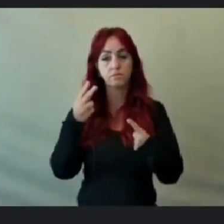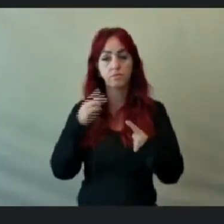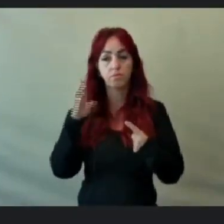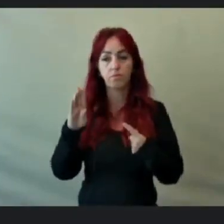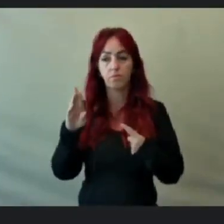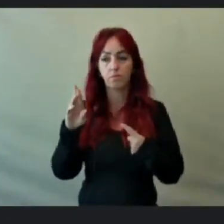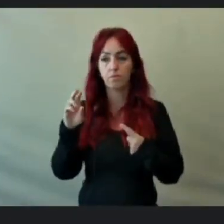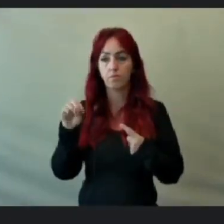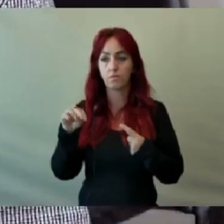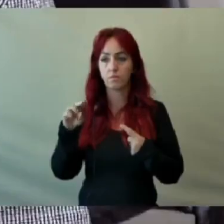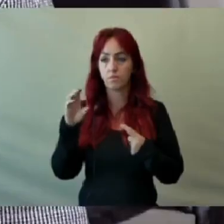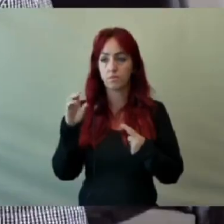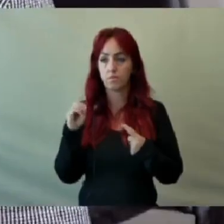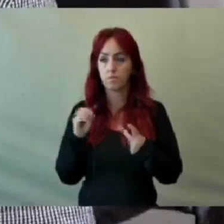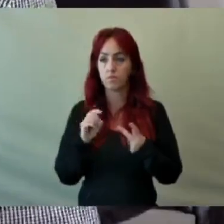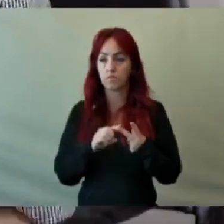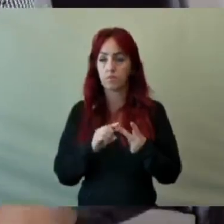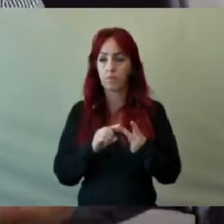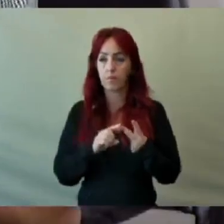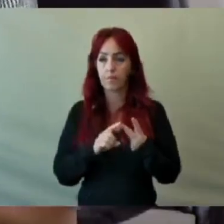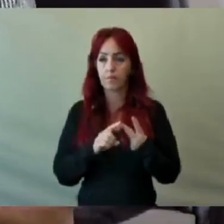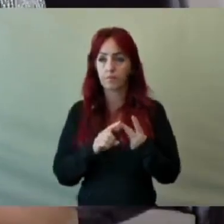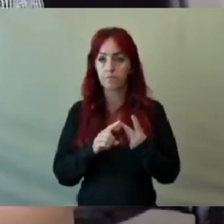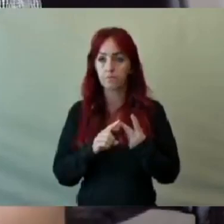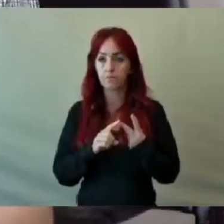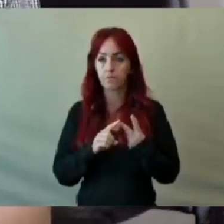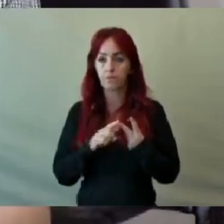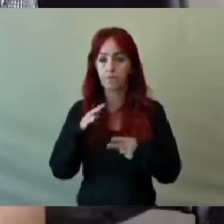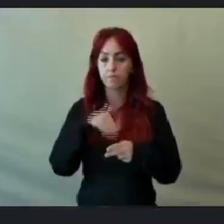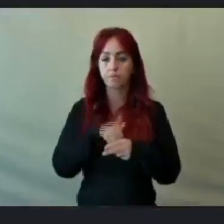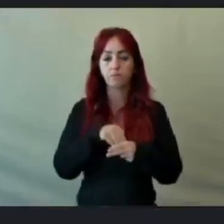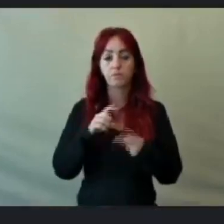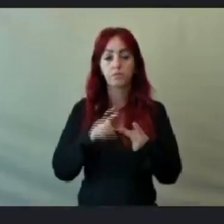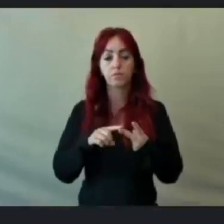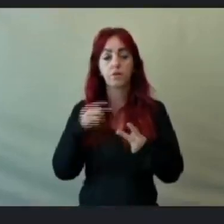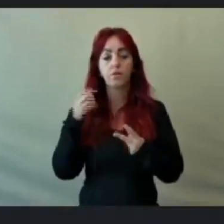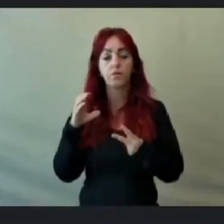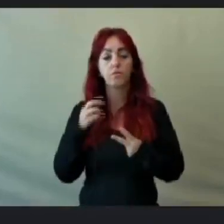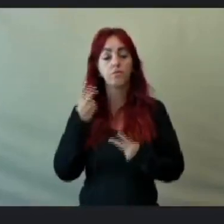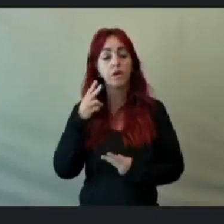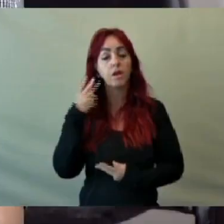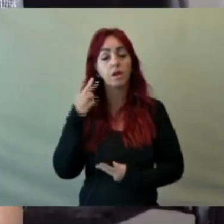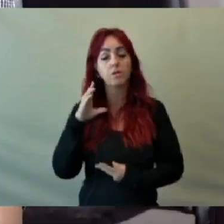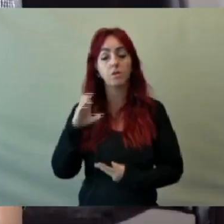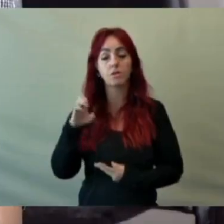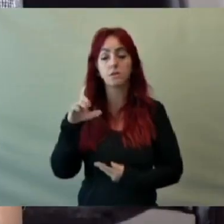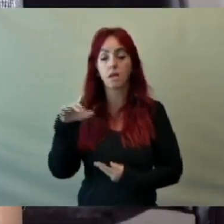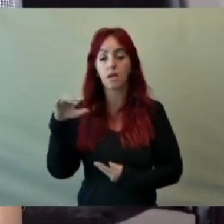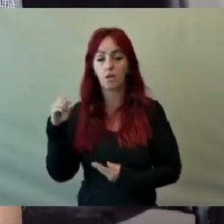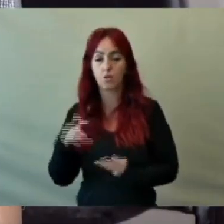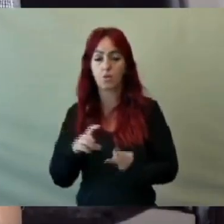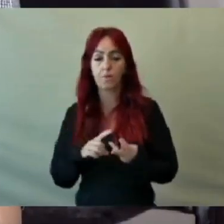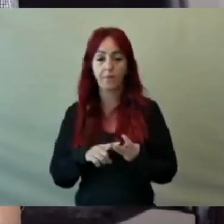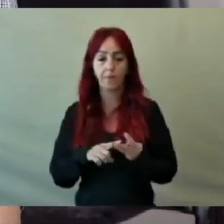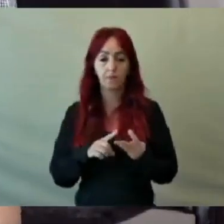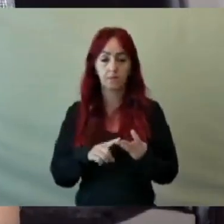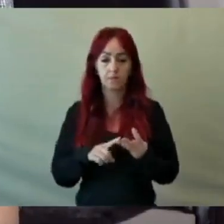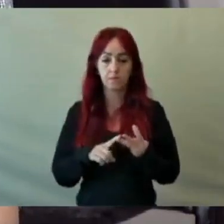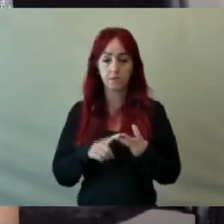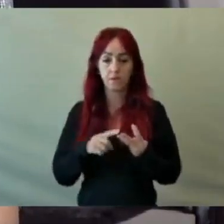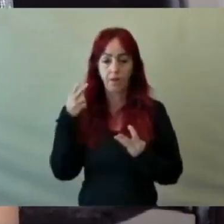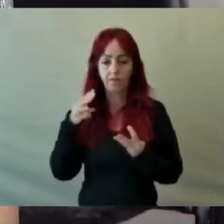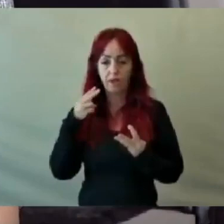Com requerimento. Como vota o vereador doutor Célio Frois? Com requerimento, presidente. Como vota o vereador Reinaldo Gomes?